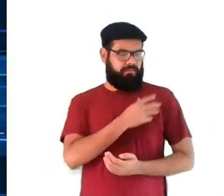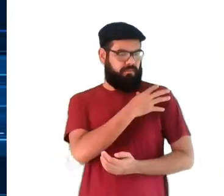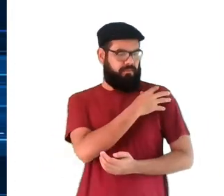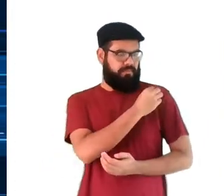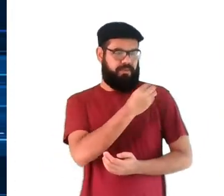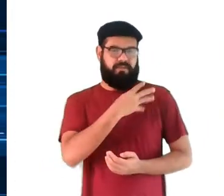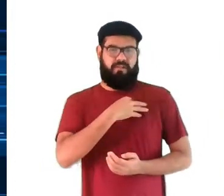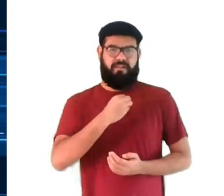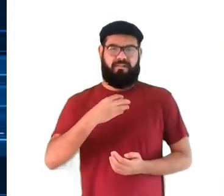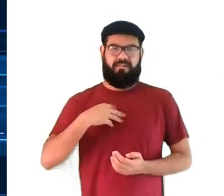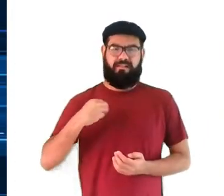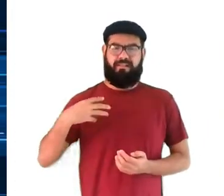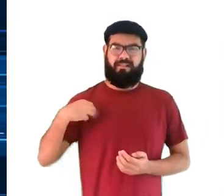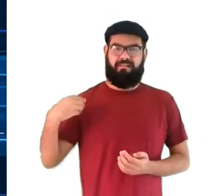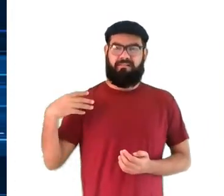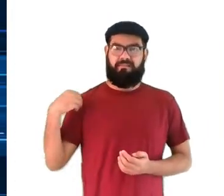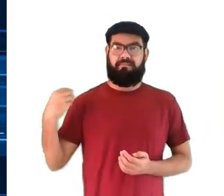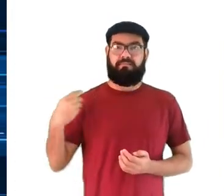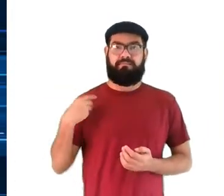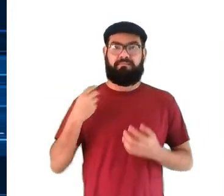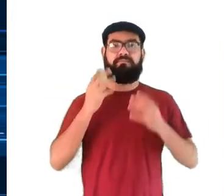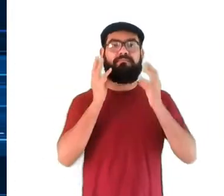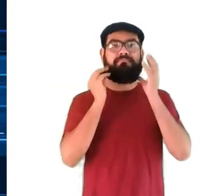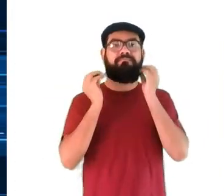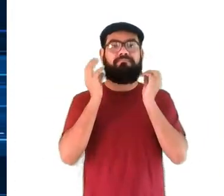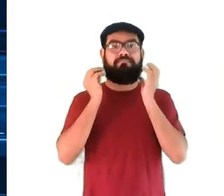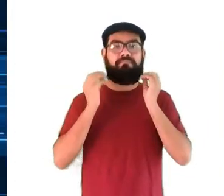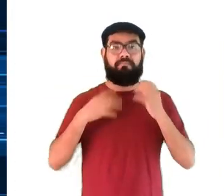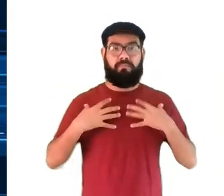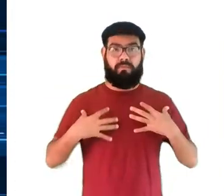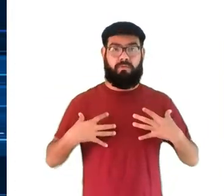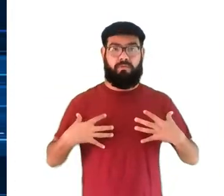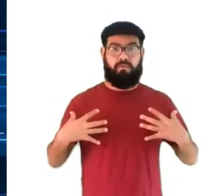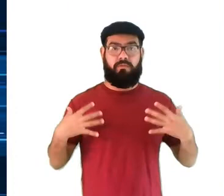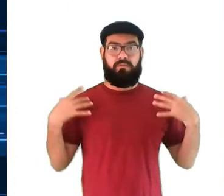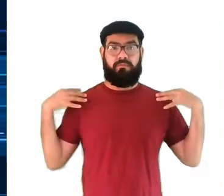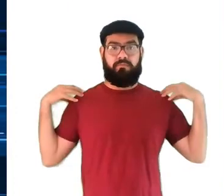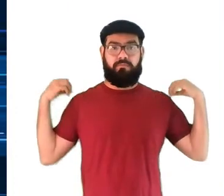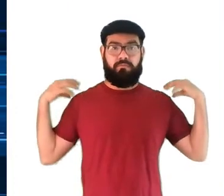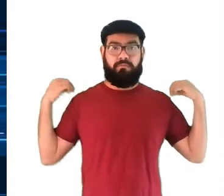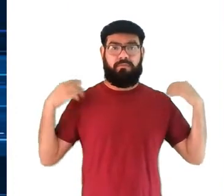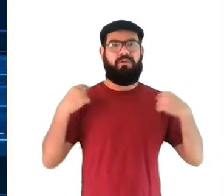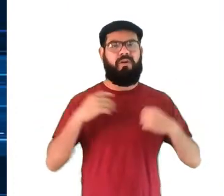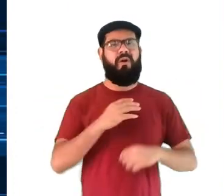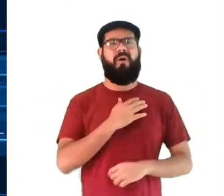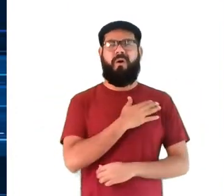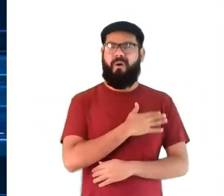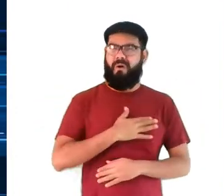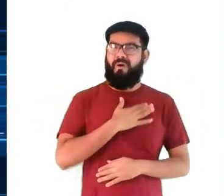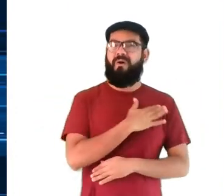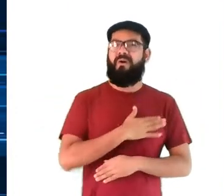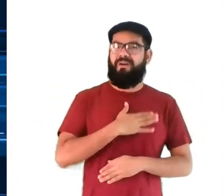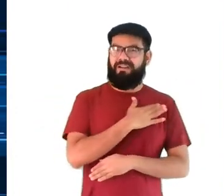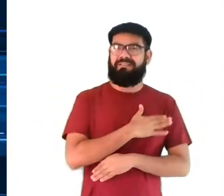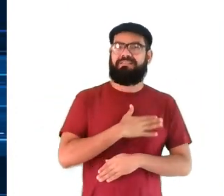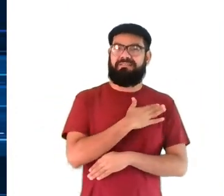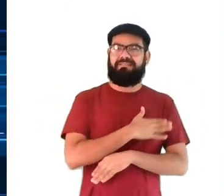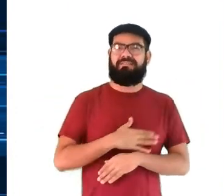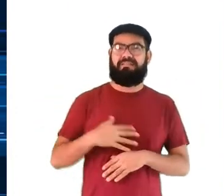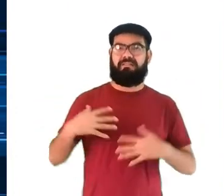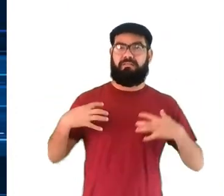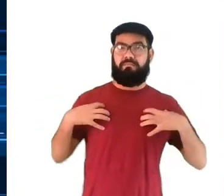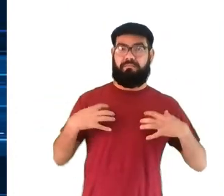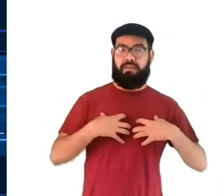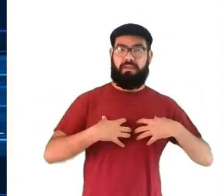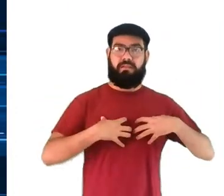que pro menino, quase que desapercebido. Ele até gosta, né? Quando nascem os pelos no peito, nos braços, nas pernas.